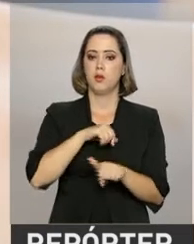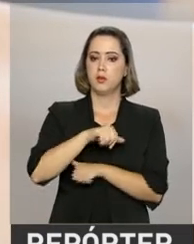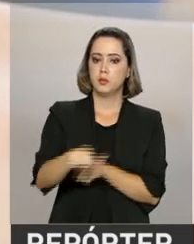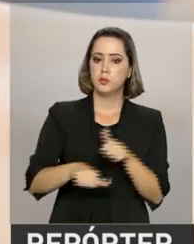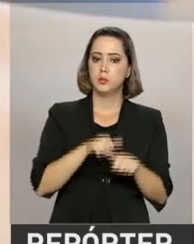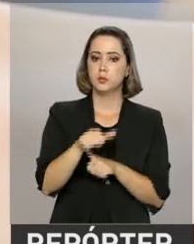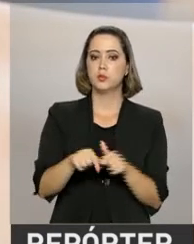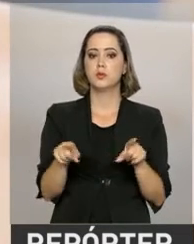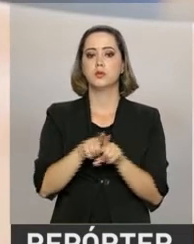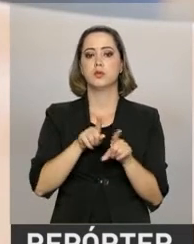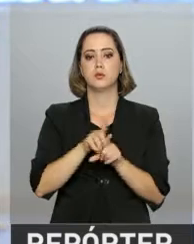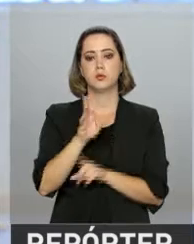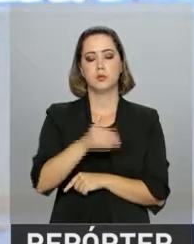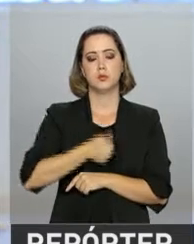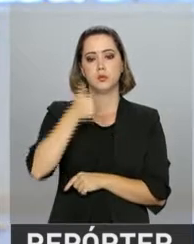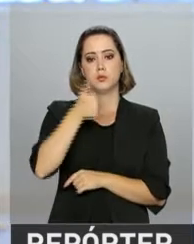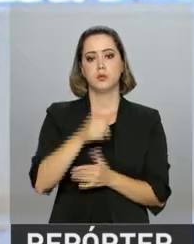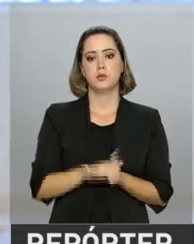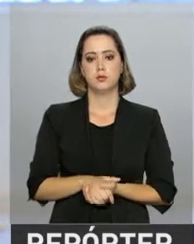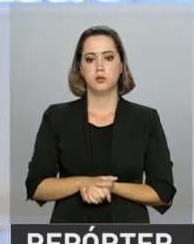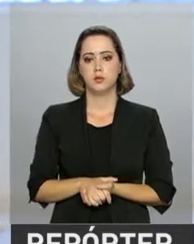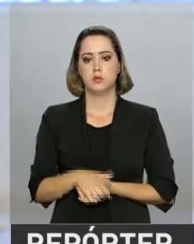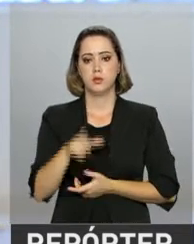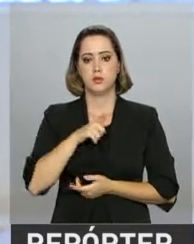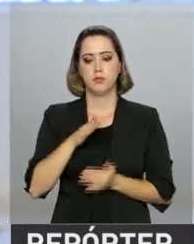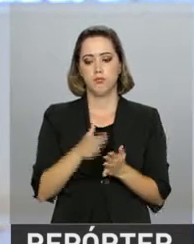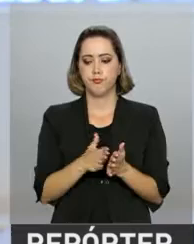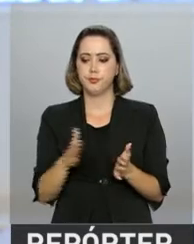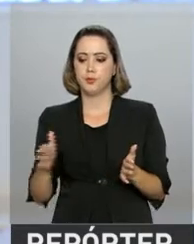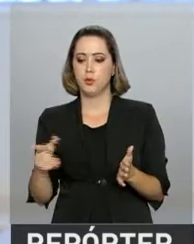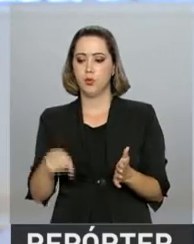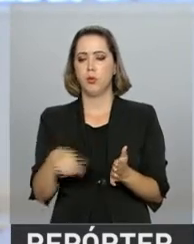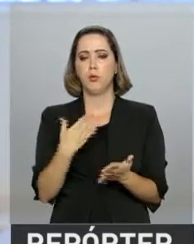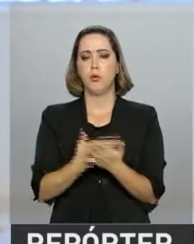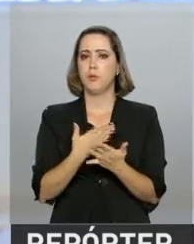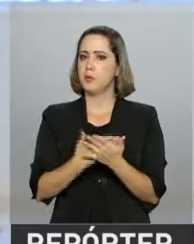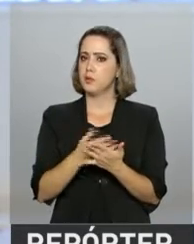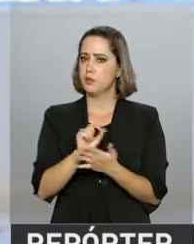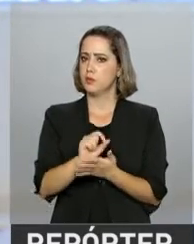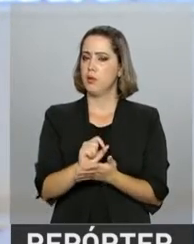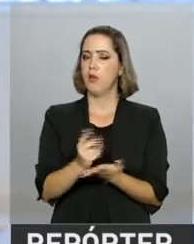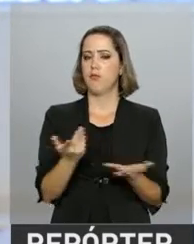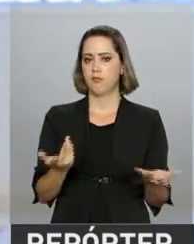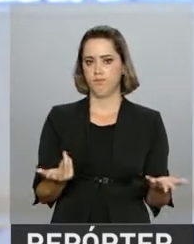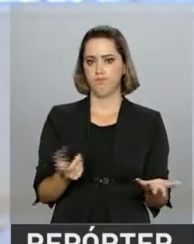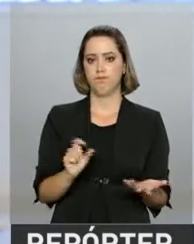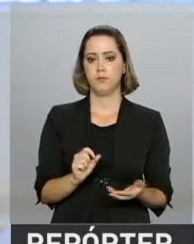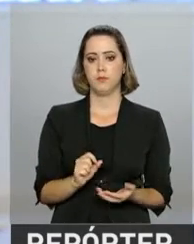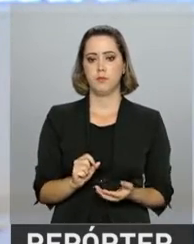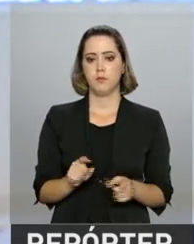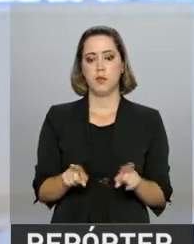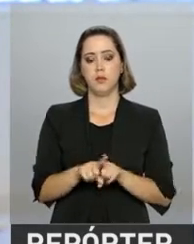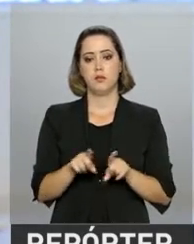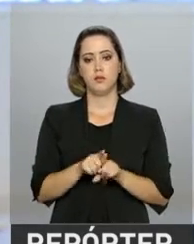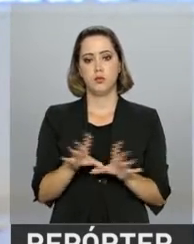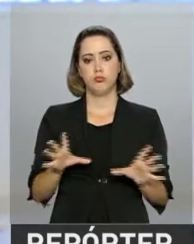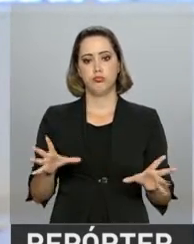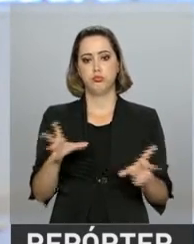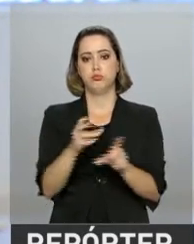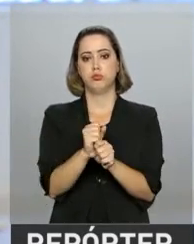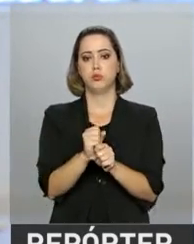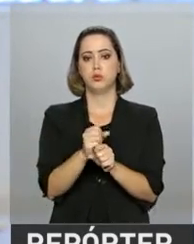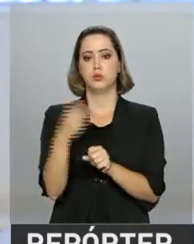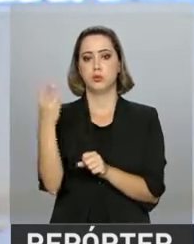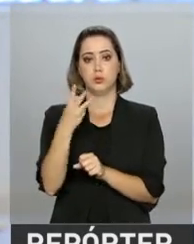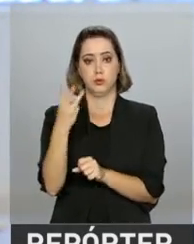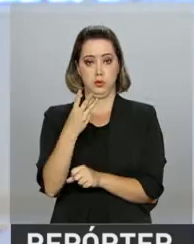novembro também agradou. Agora a gente vai ter um tempo mais extenso, né, para poder estudar e fechar o currículo do